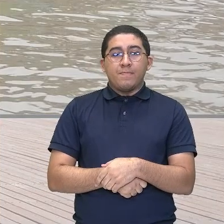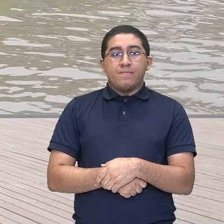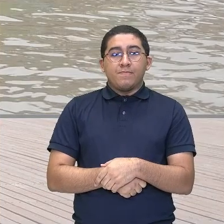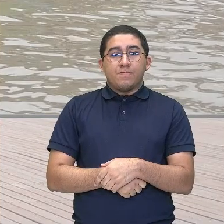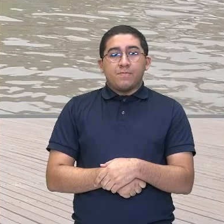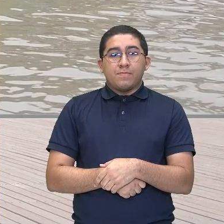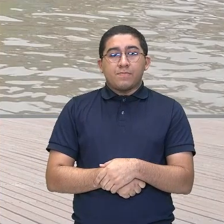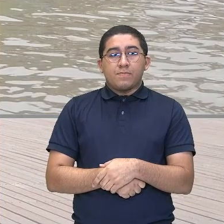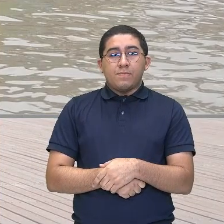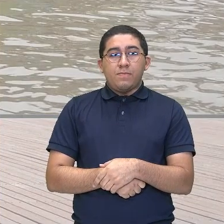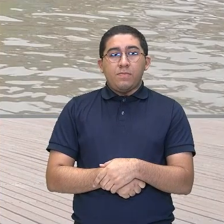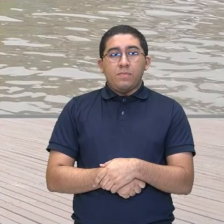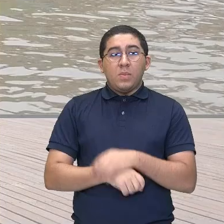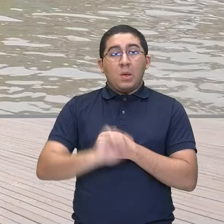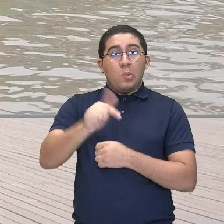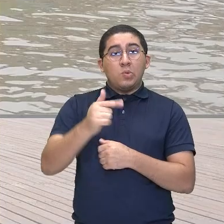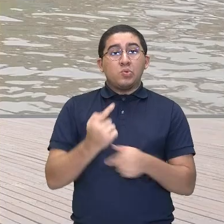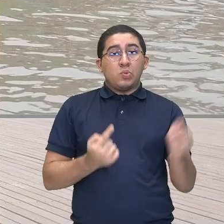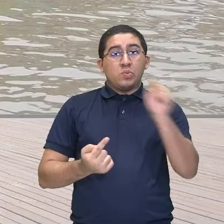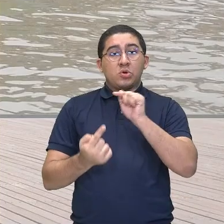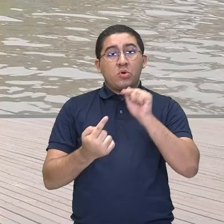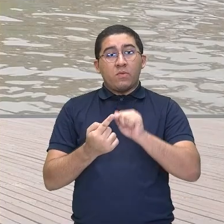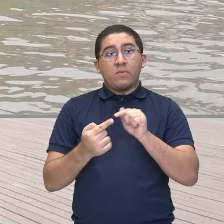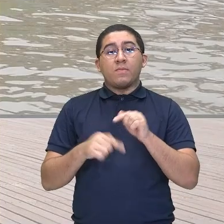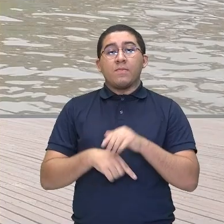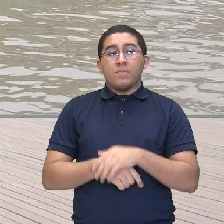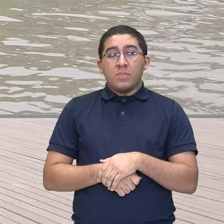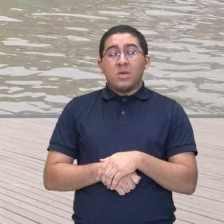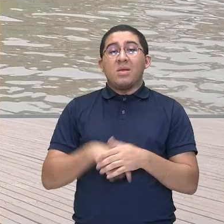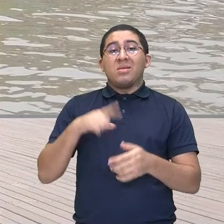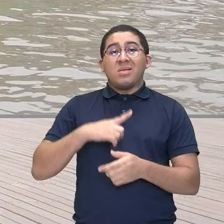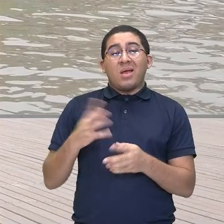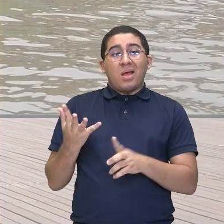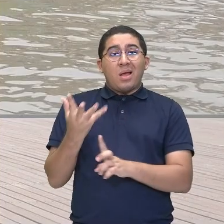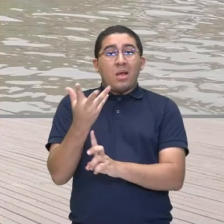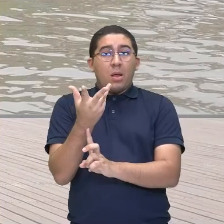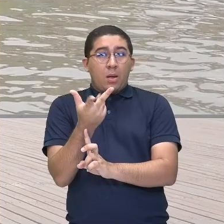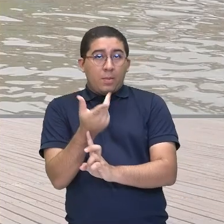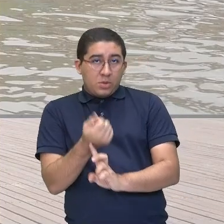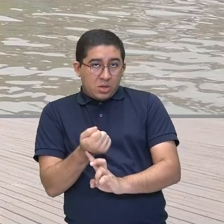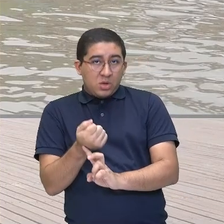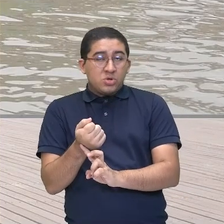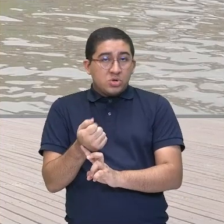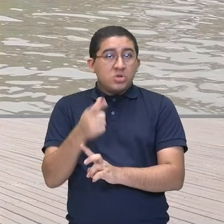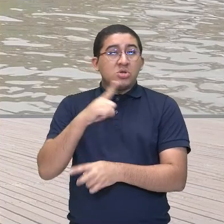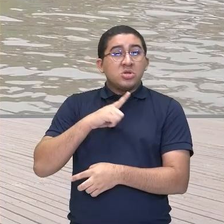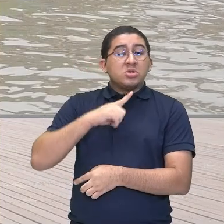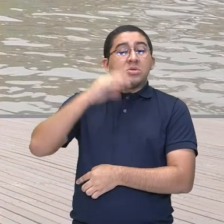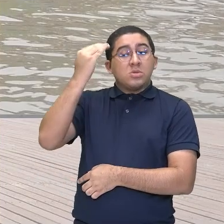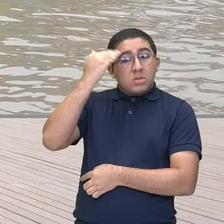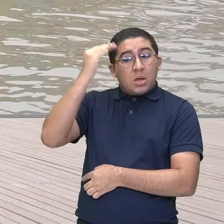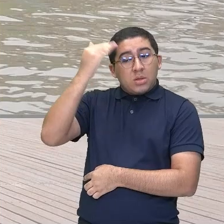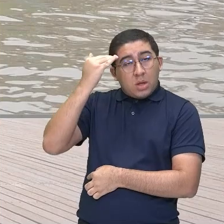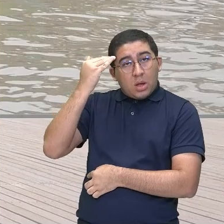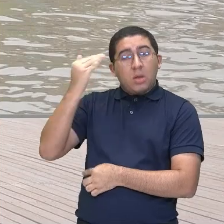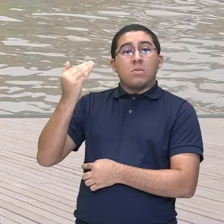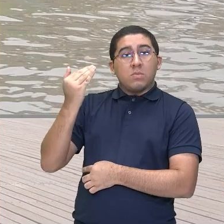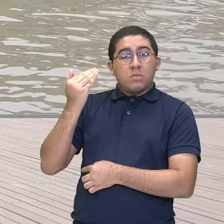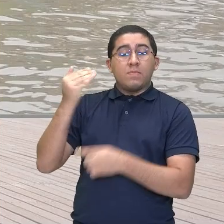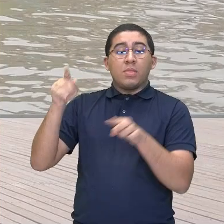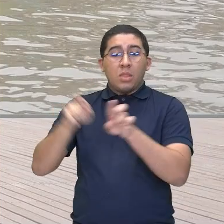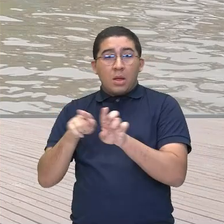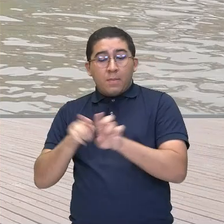Outro objetivo, desenvolver a habilidade de ouvir, interpretar e valorizar histórias